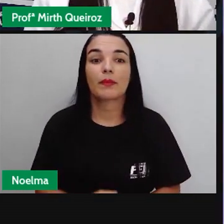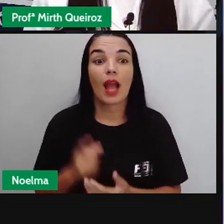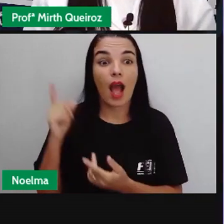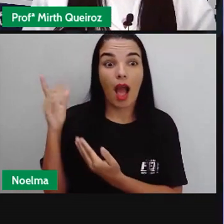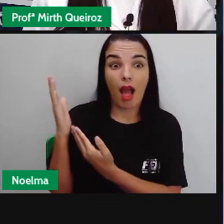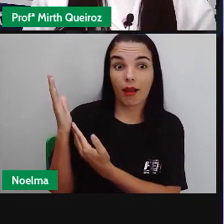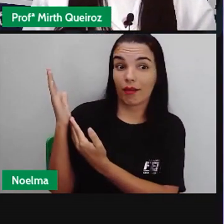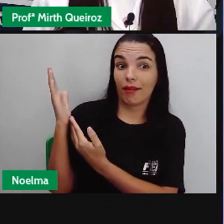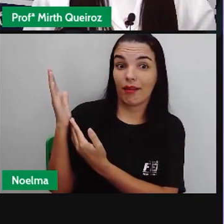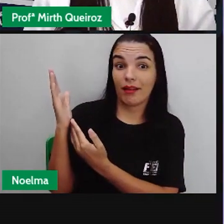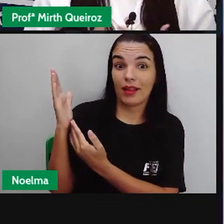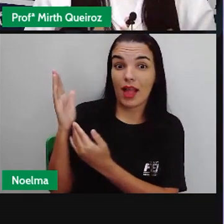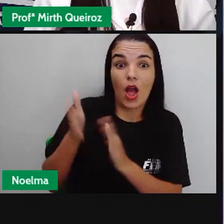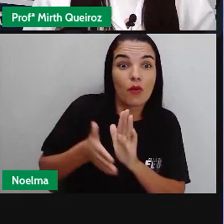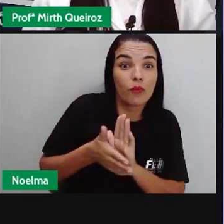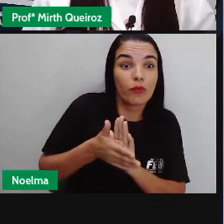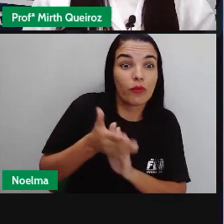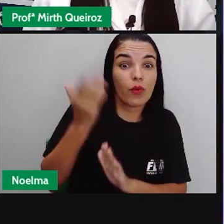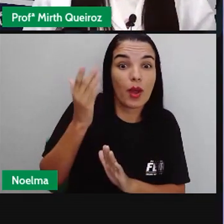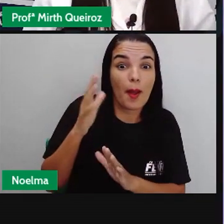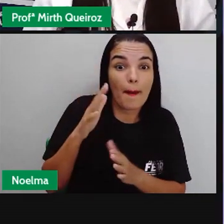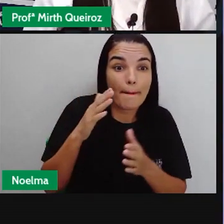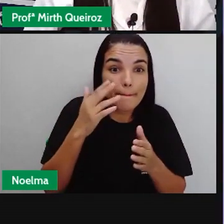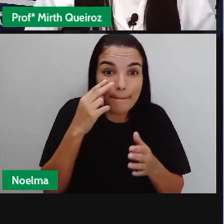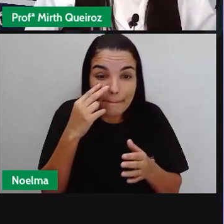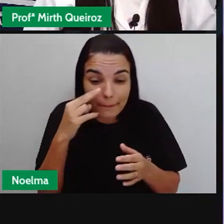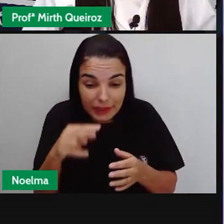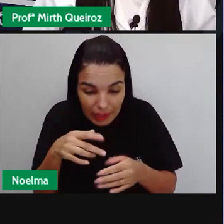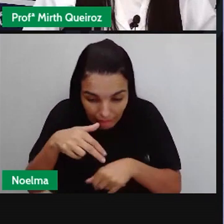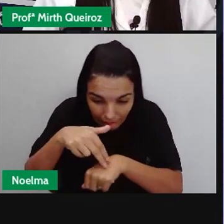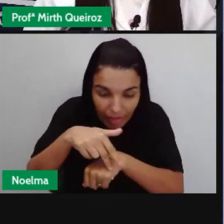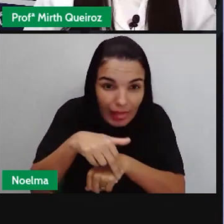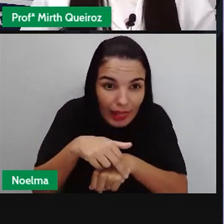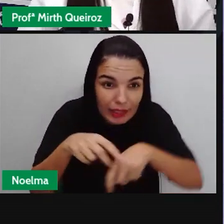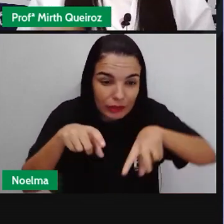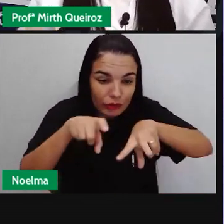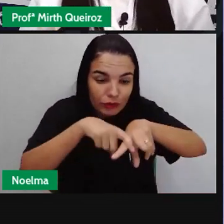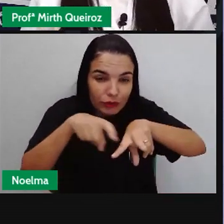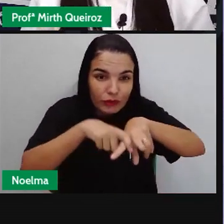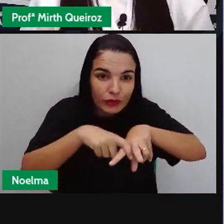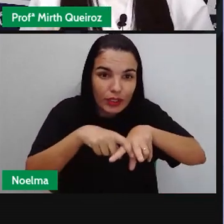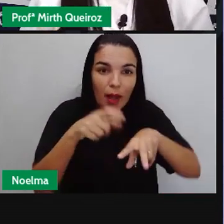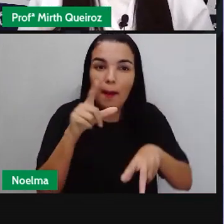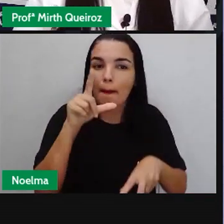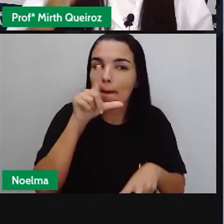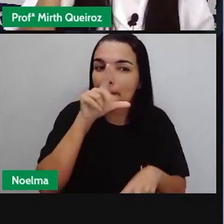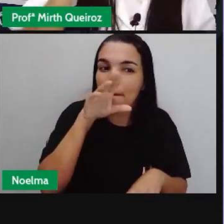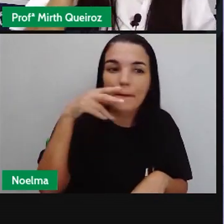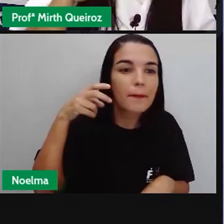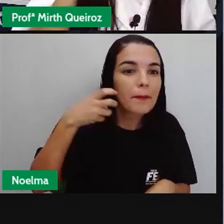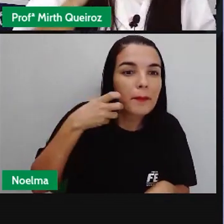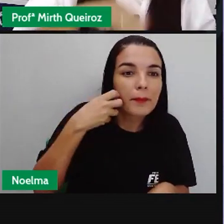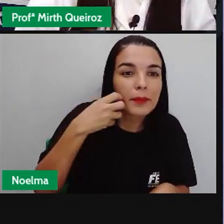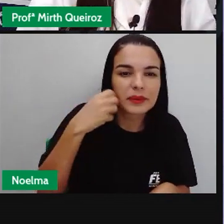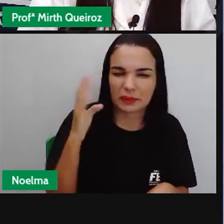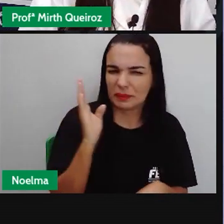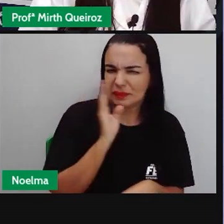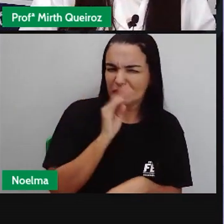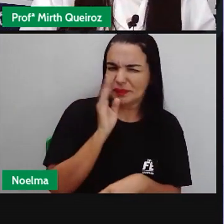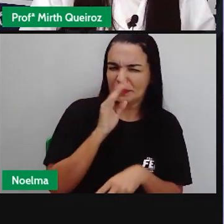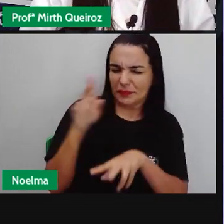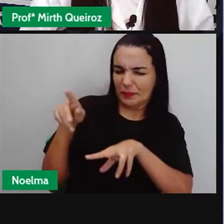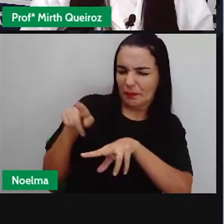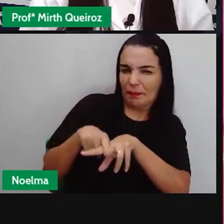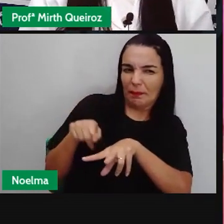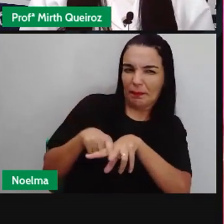Fui passar na pinguelinha, chinelinha caiu do pé. Os peixinhos reclamaram, que cheirinho de